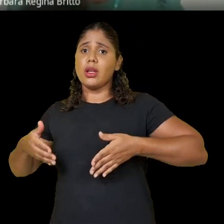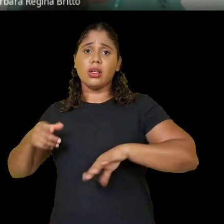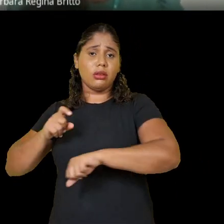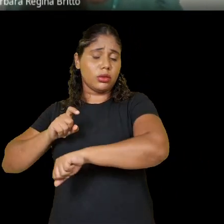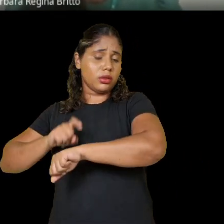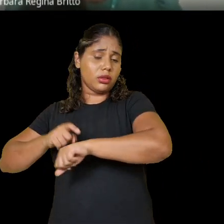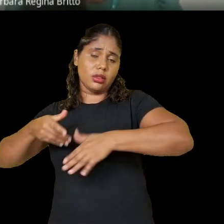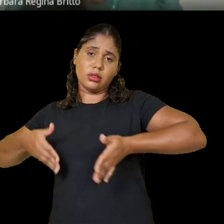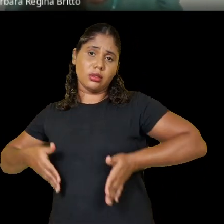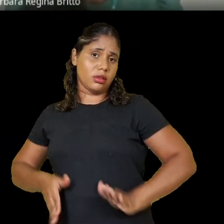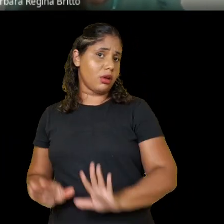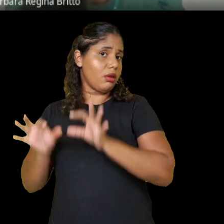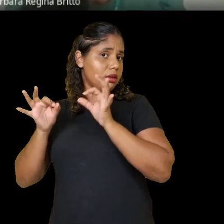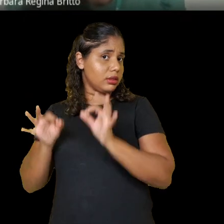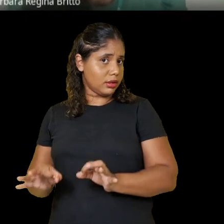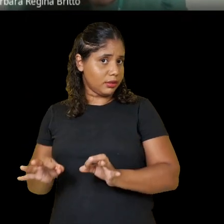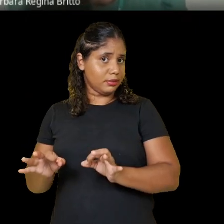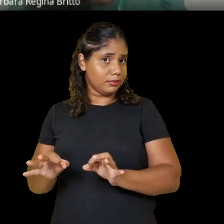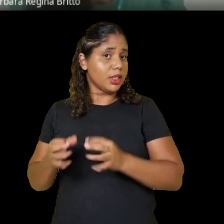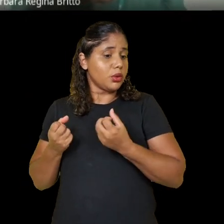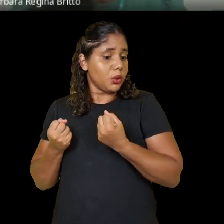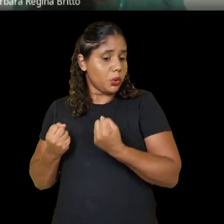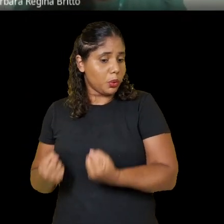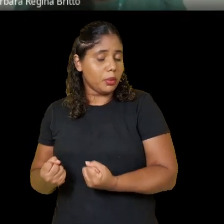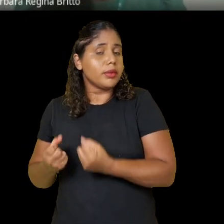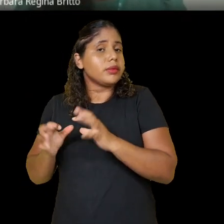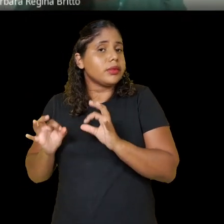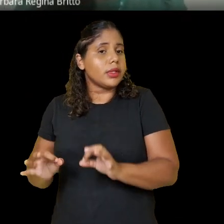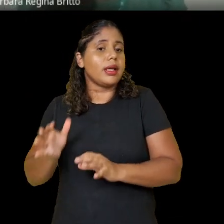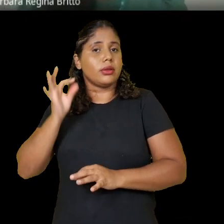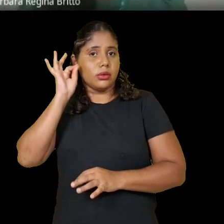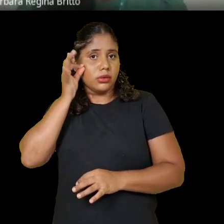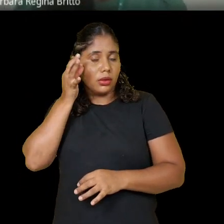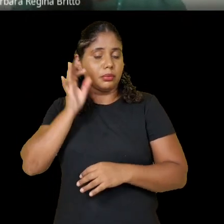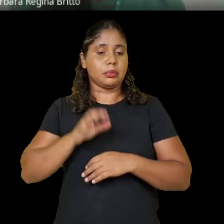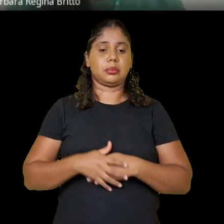vezes, que nasce com peso adequado, tá?